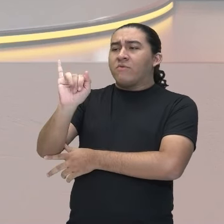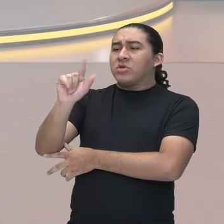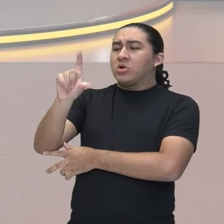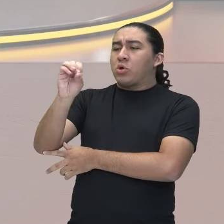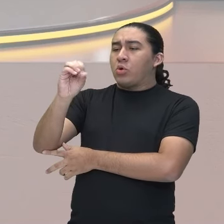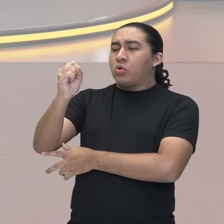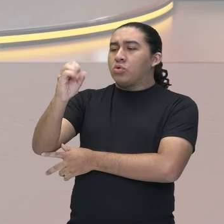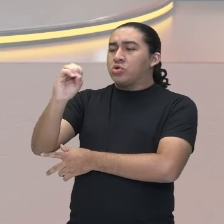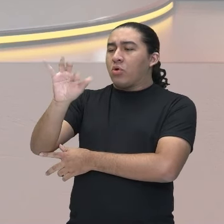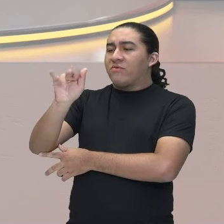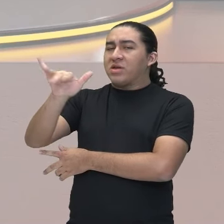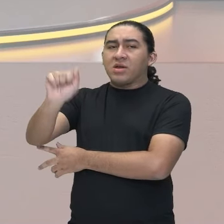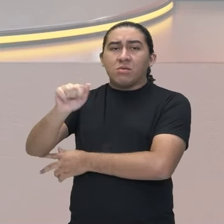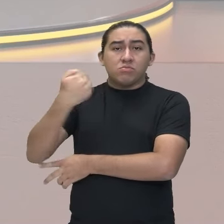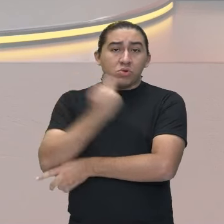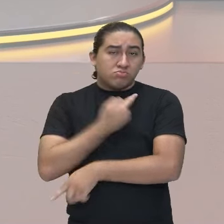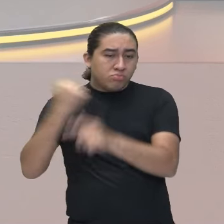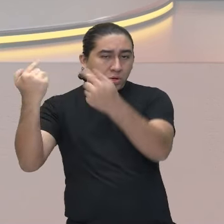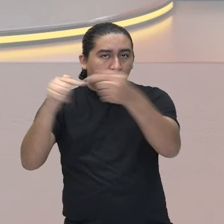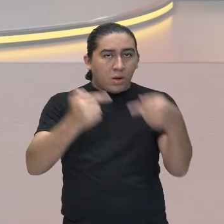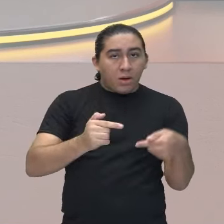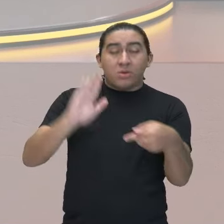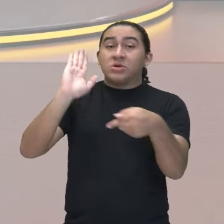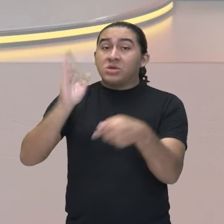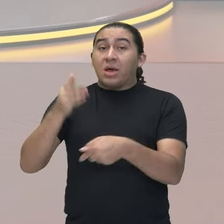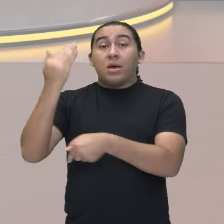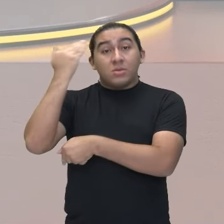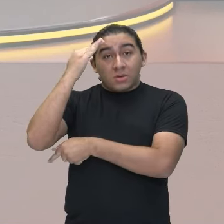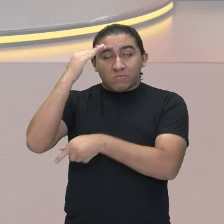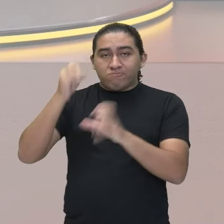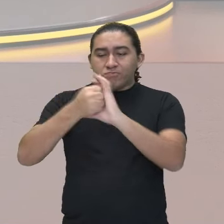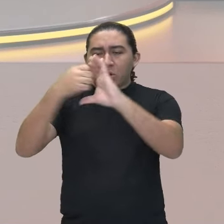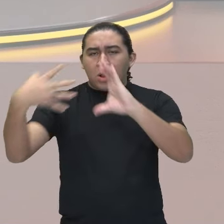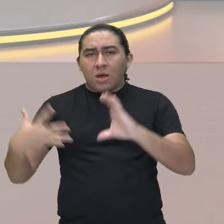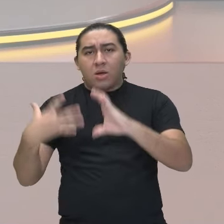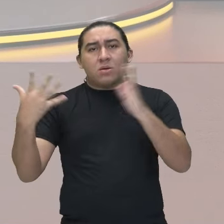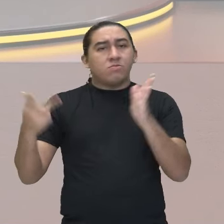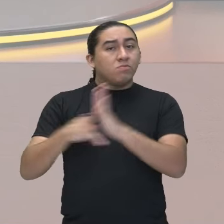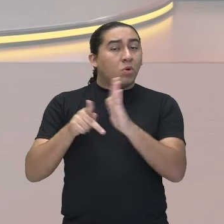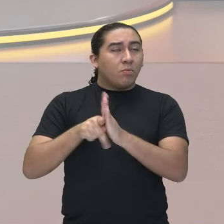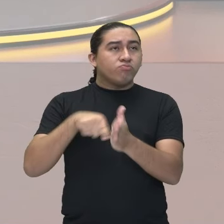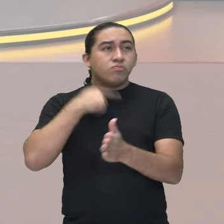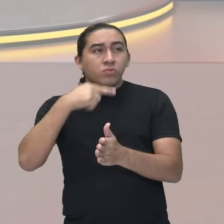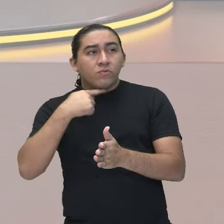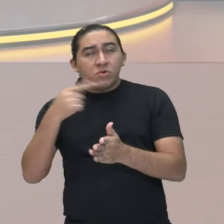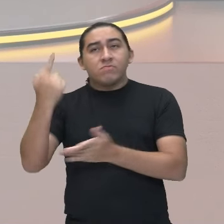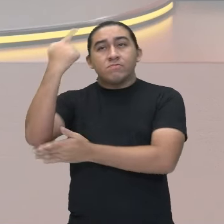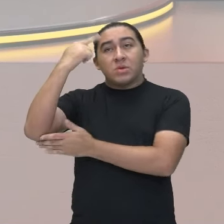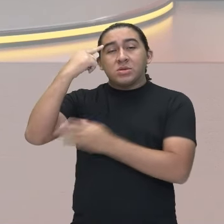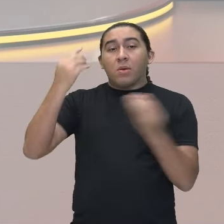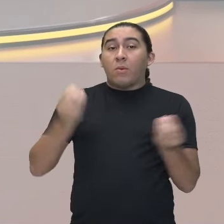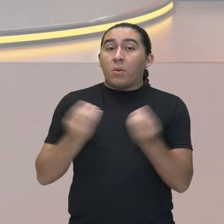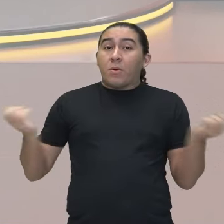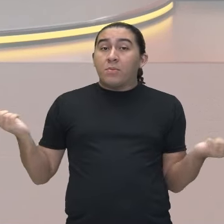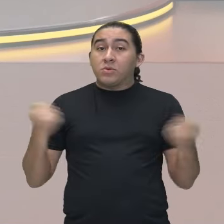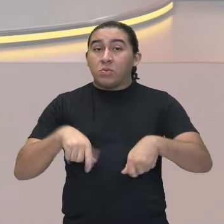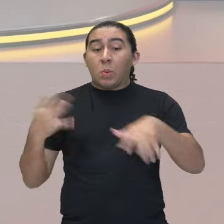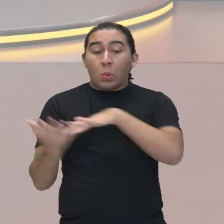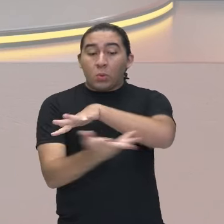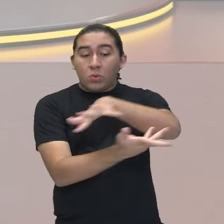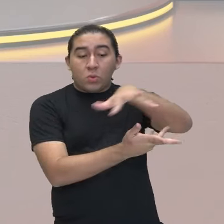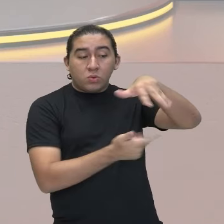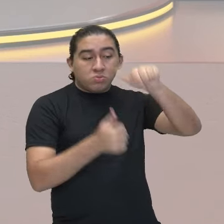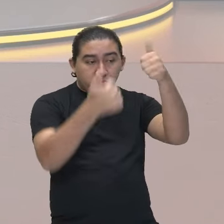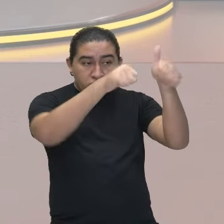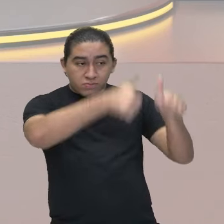nós conversamos, que tanto nos convida a pensar, a questionar, a entender o mundo que nós vivemos,